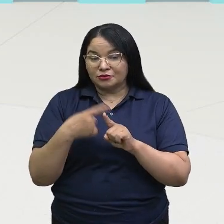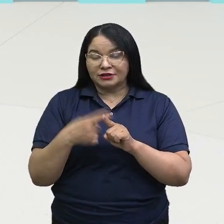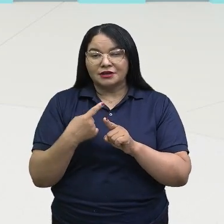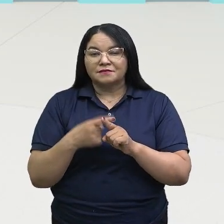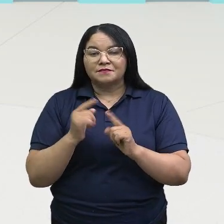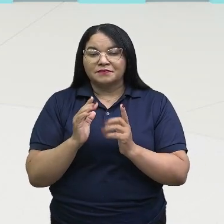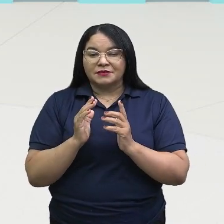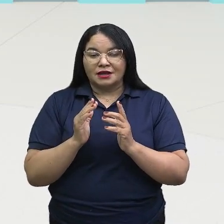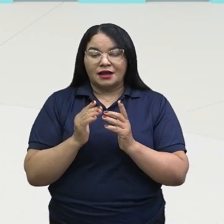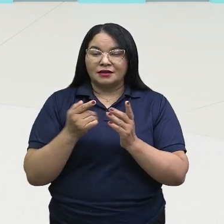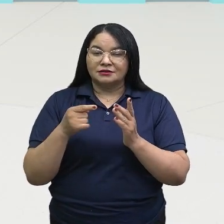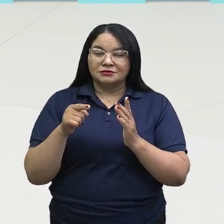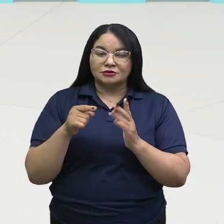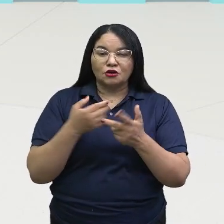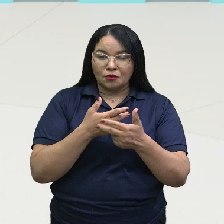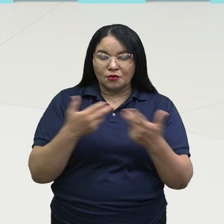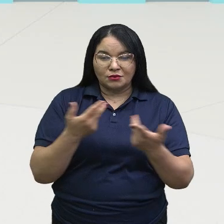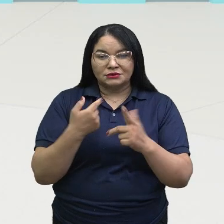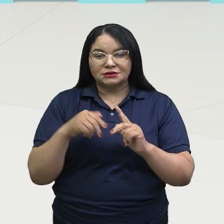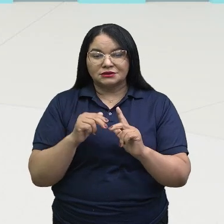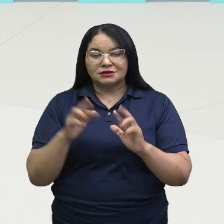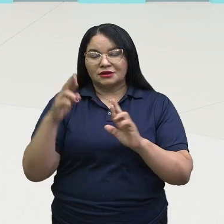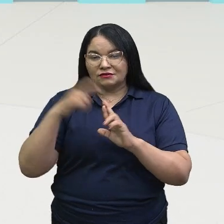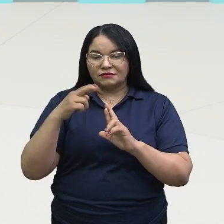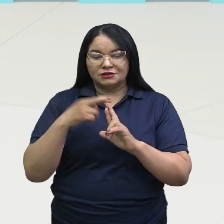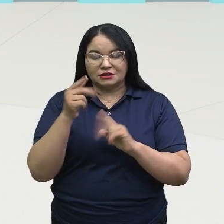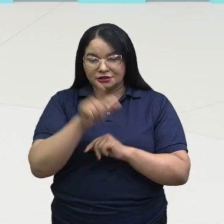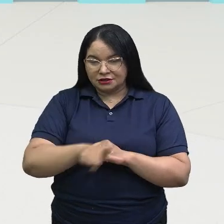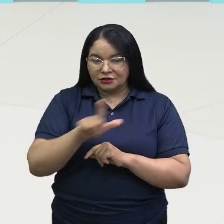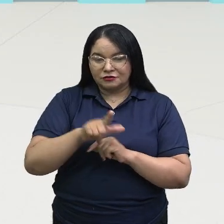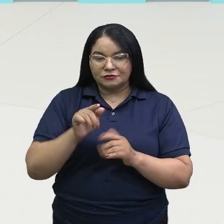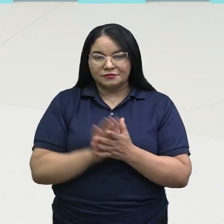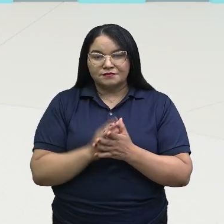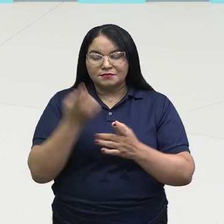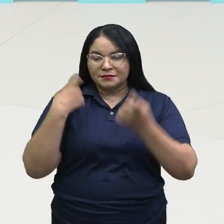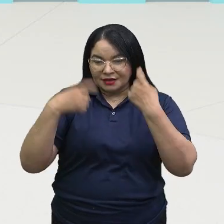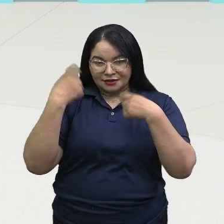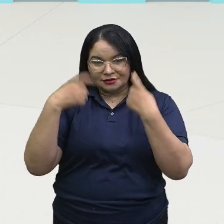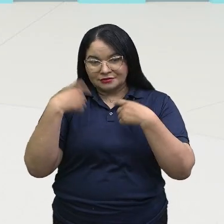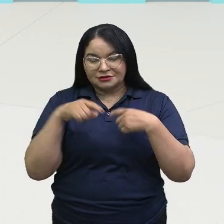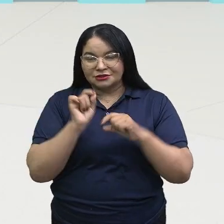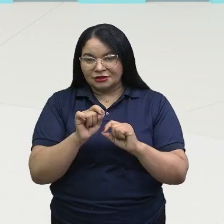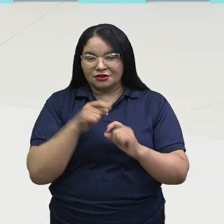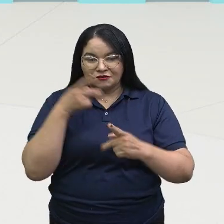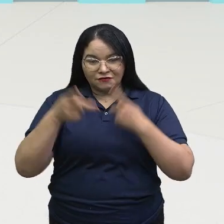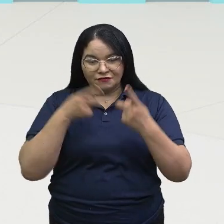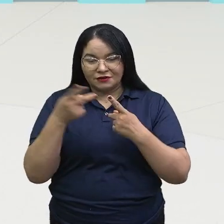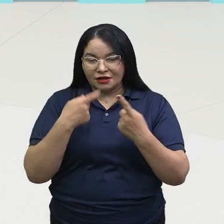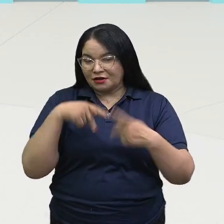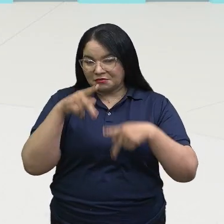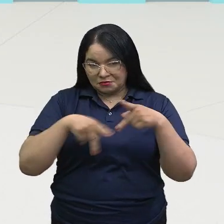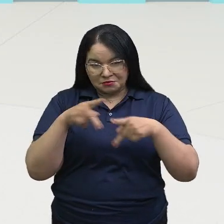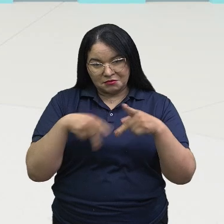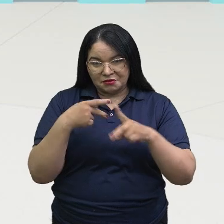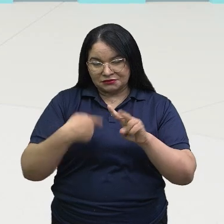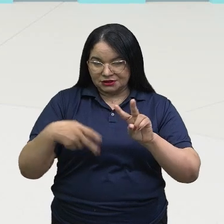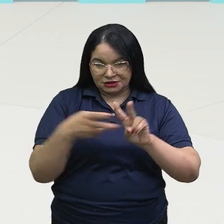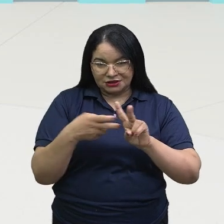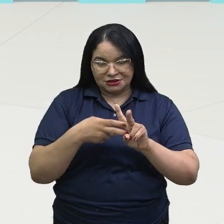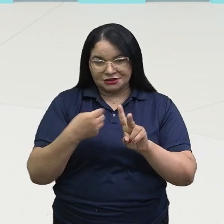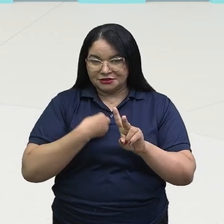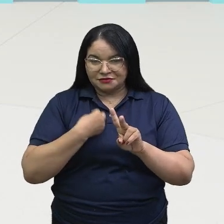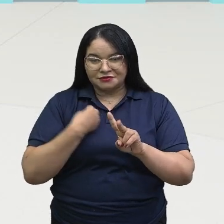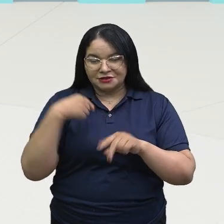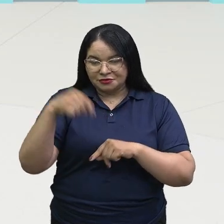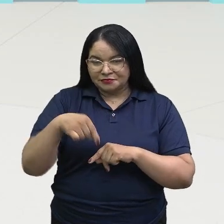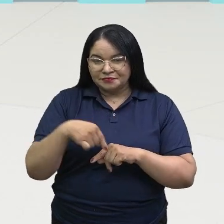que se voltavam para a literatura. A preocupação do quinhentismo era falar dos povos indígenas que aqui viviam,